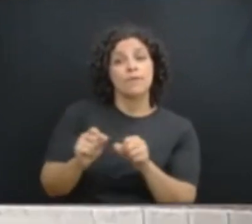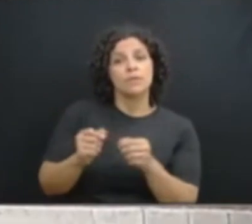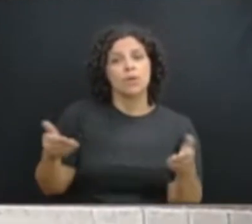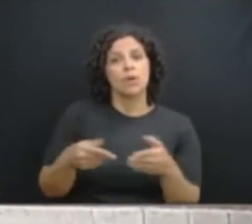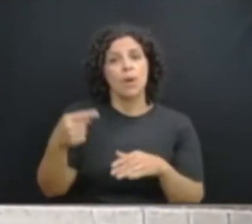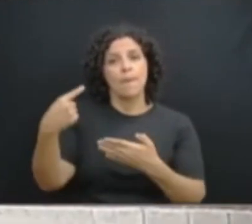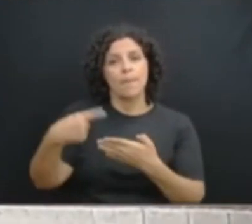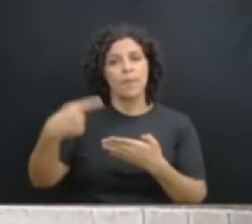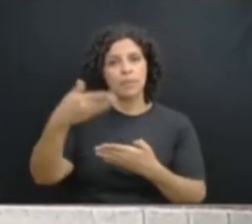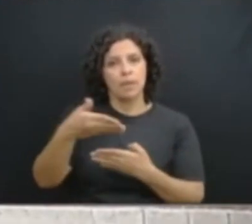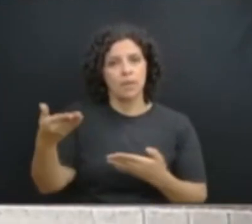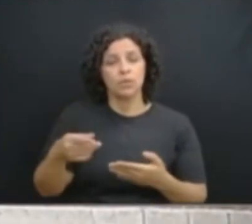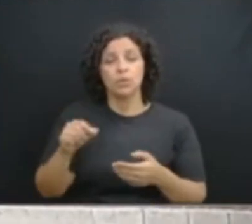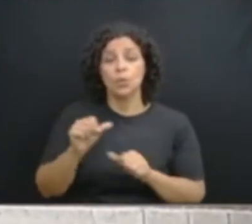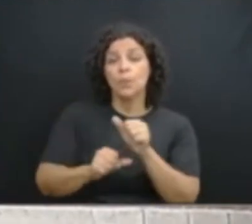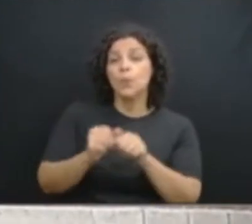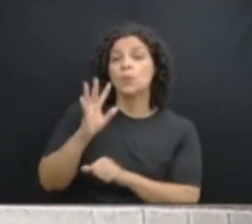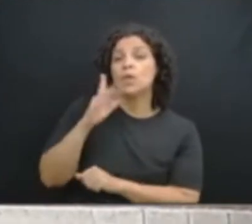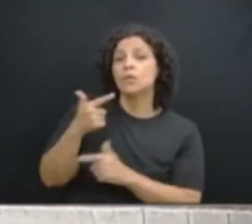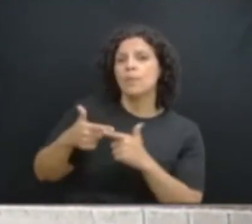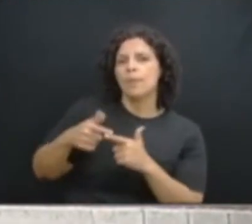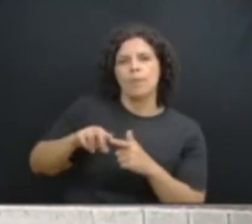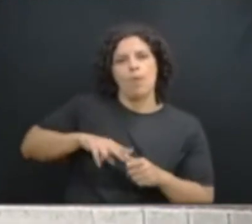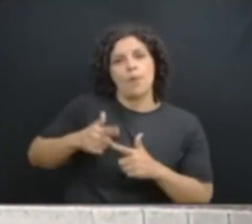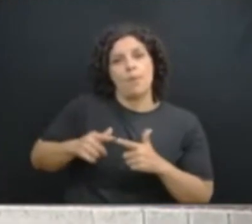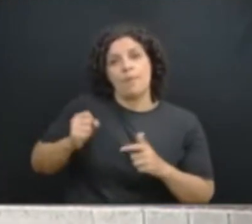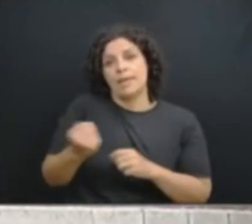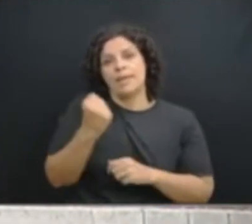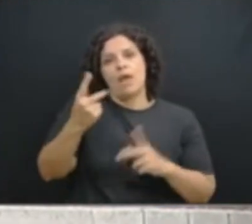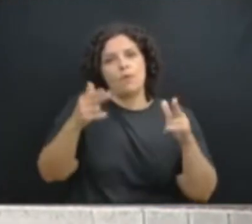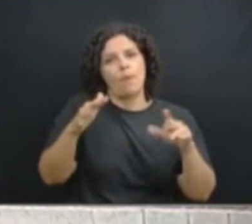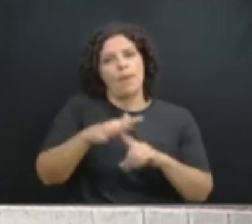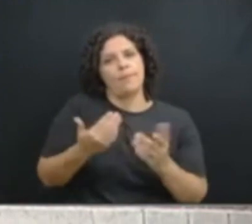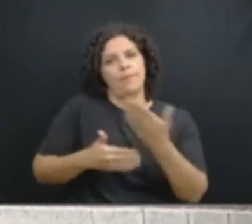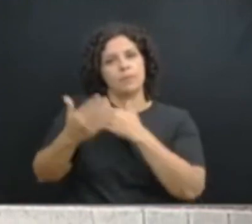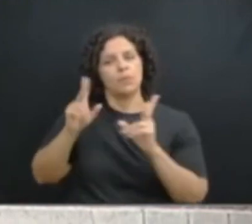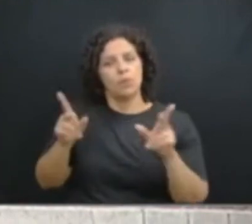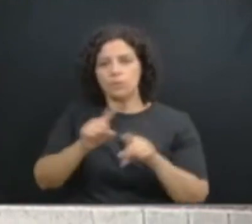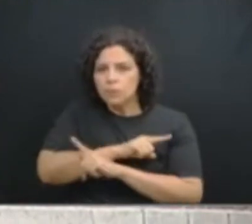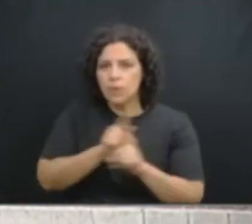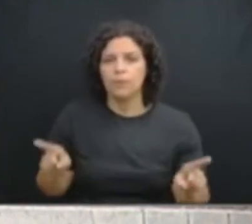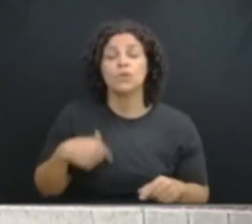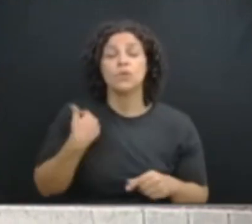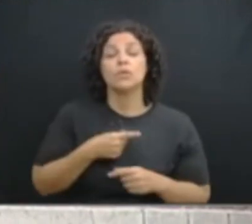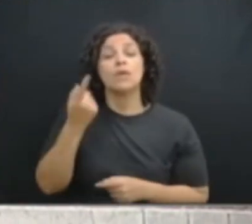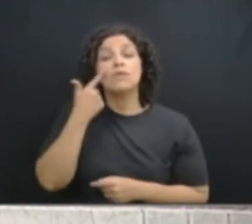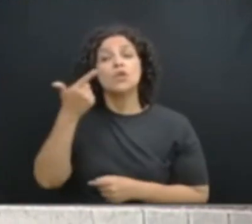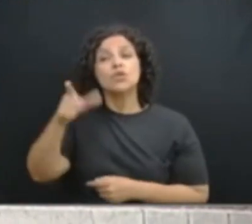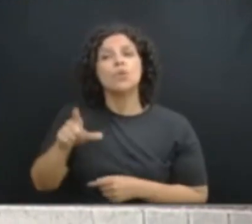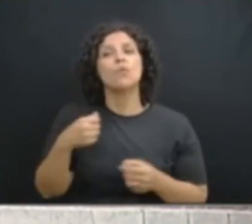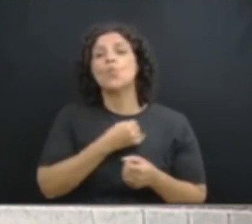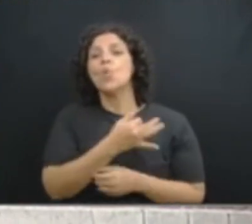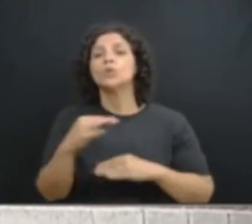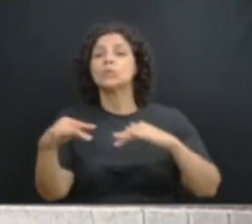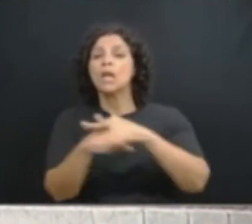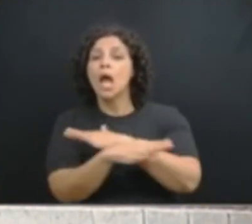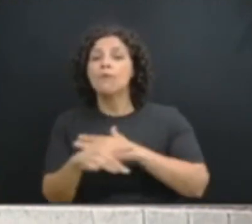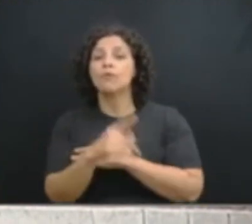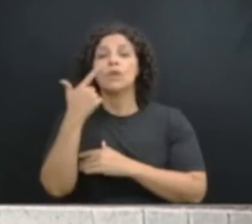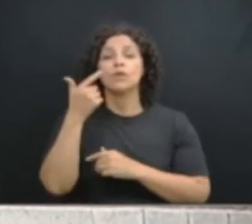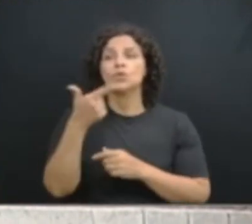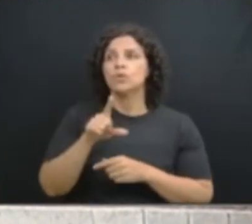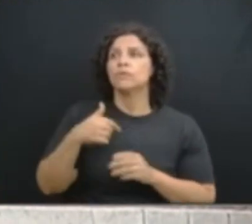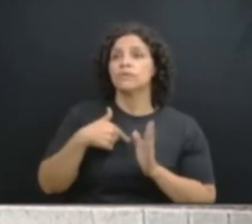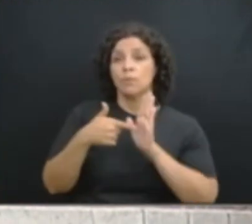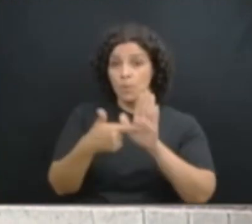o pedágio vire uma solução e não um problema como foi para o Paraná. Eu quero rever a quantidade de tráfego, porque vocês estão mostrando aqui